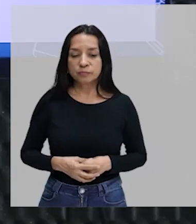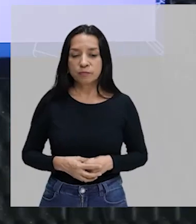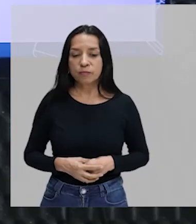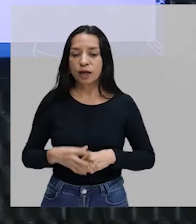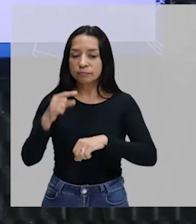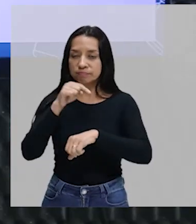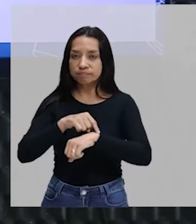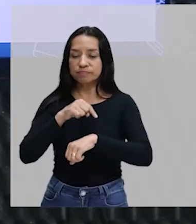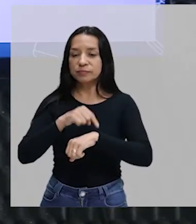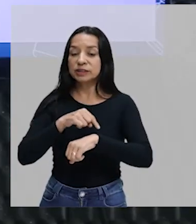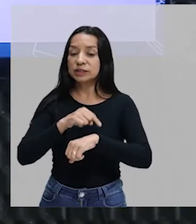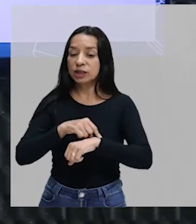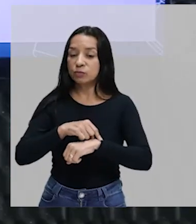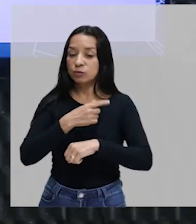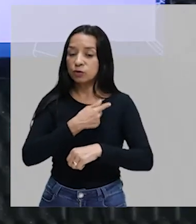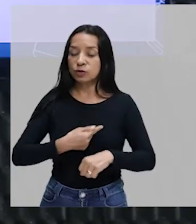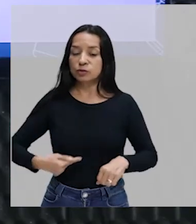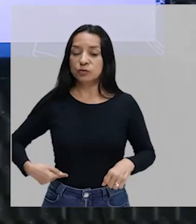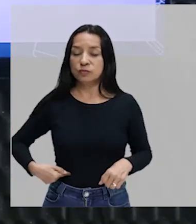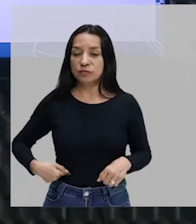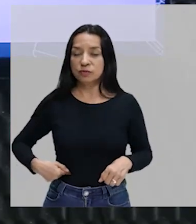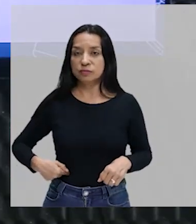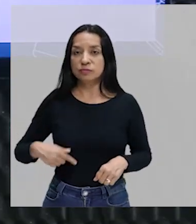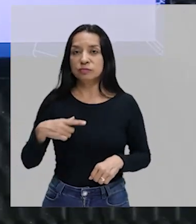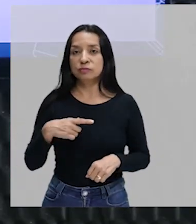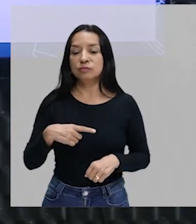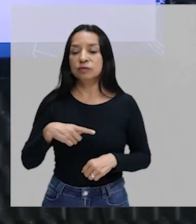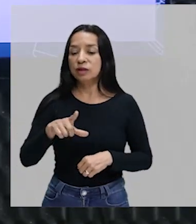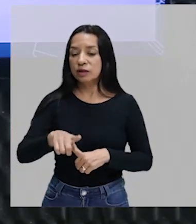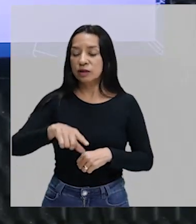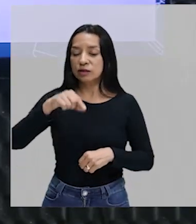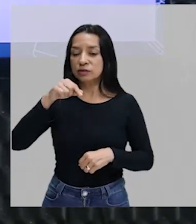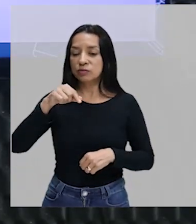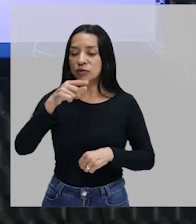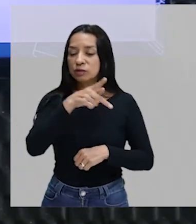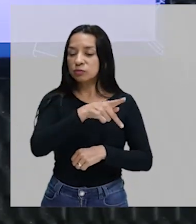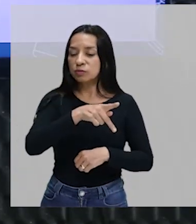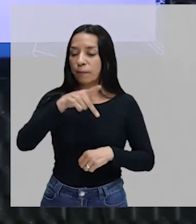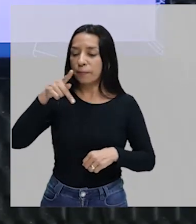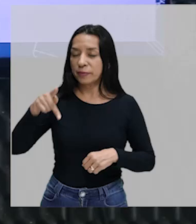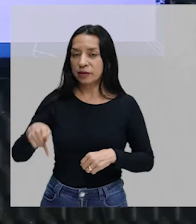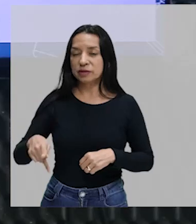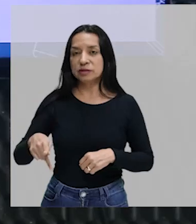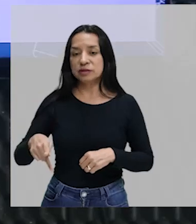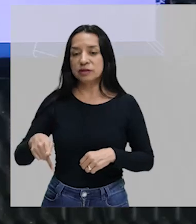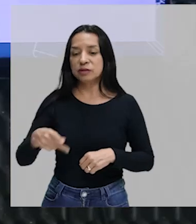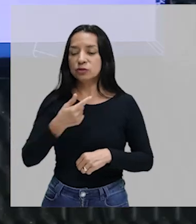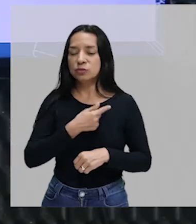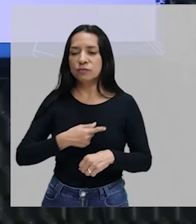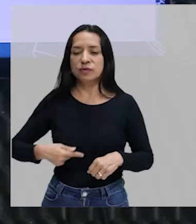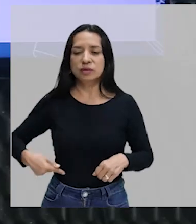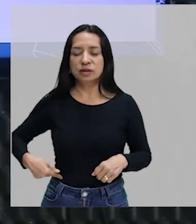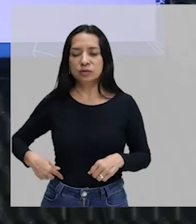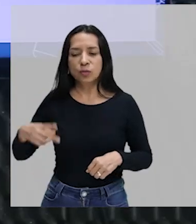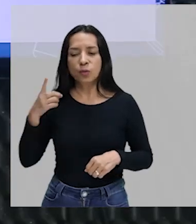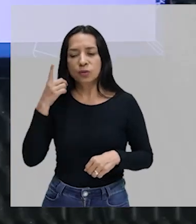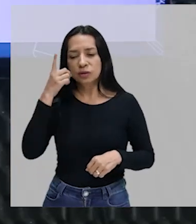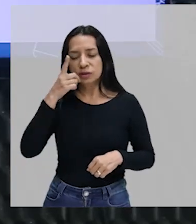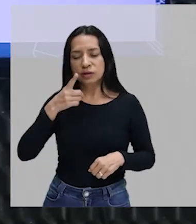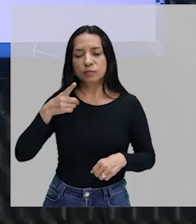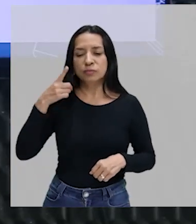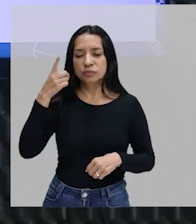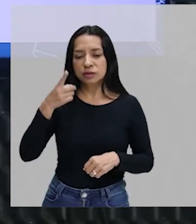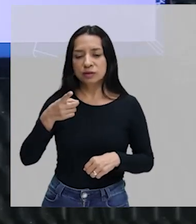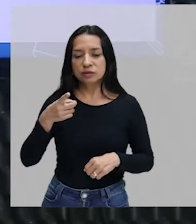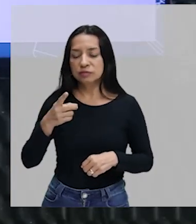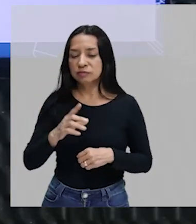Temporariedade do mandato. A gente elege presidente, governador, prefeito, vereador, deputado estadual, deputado federal e